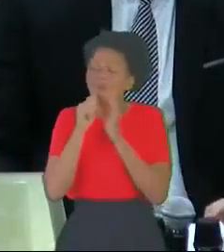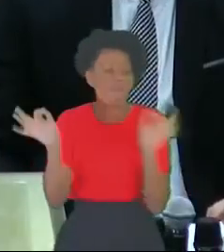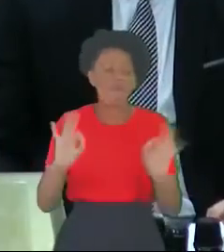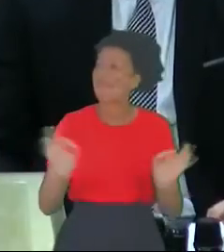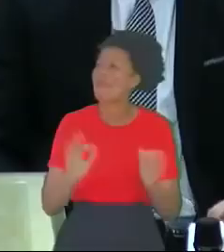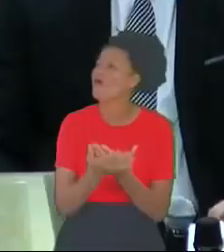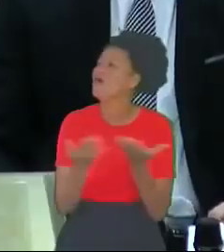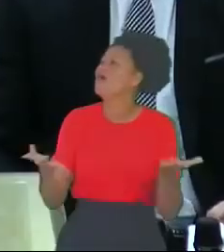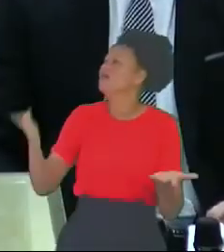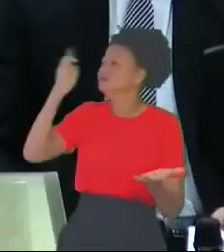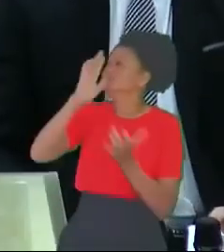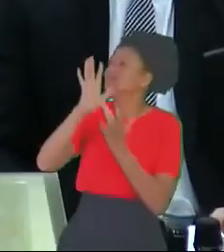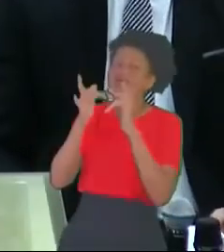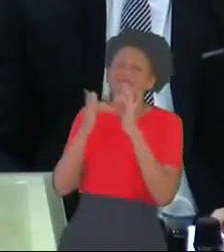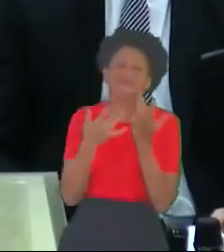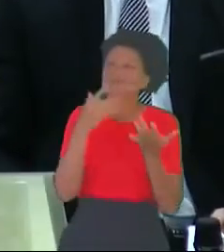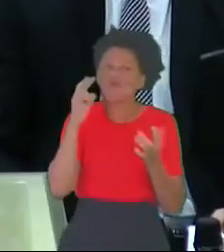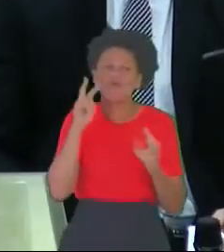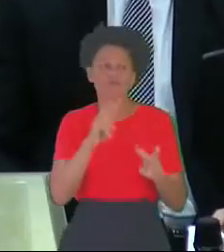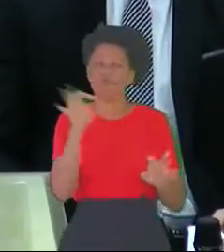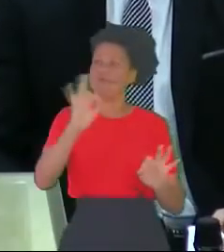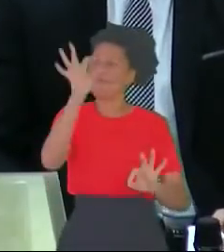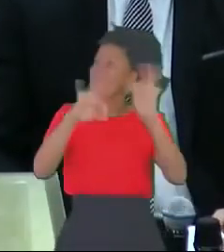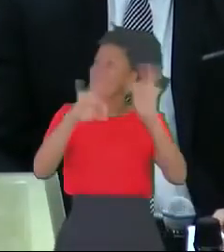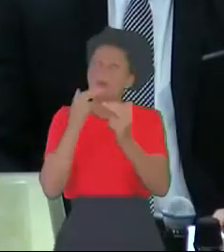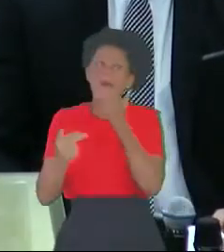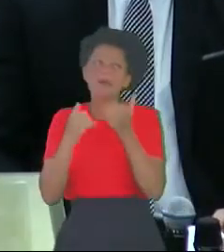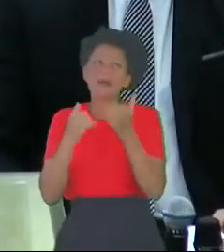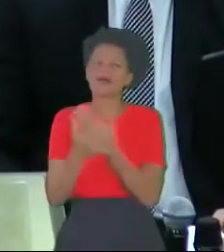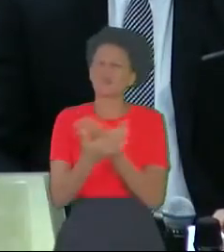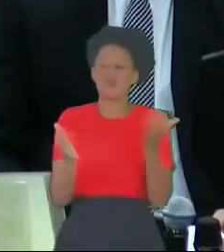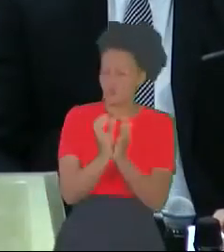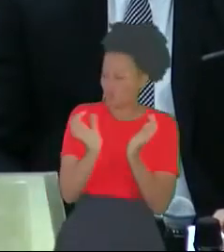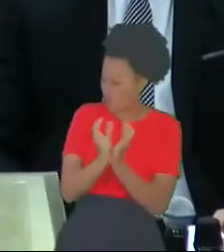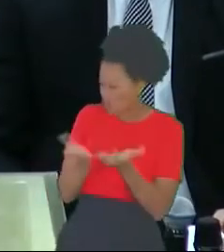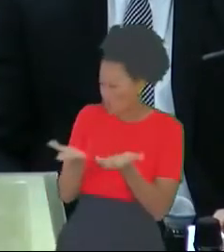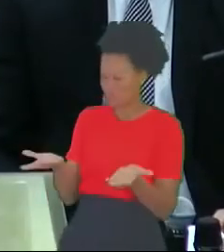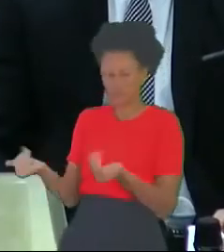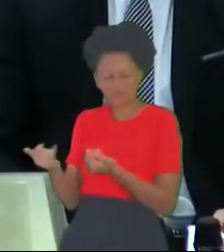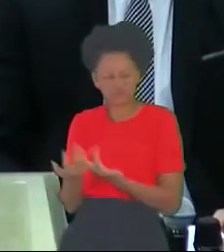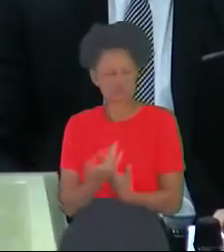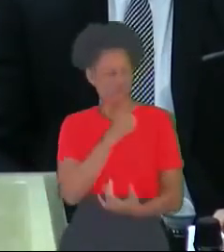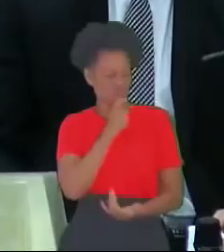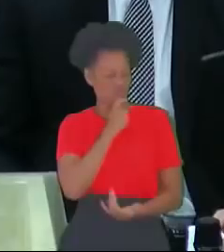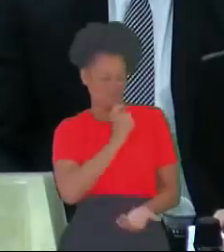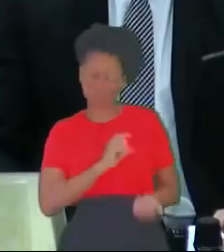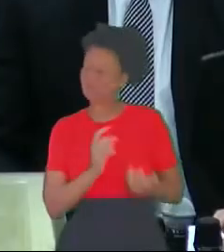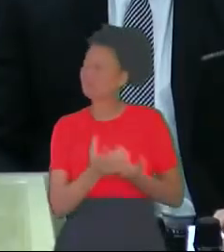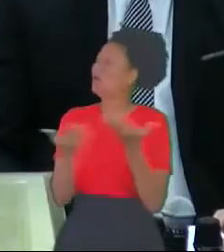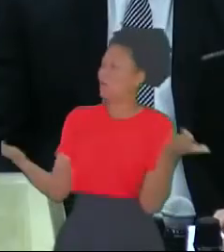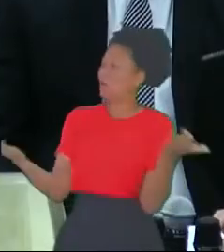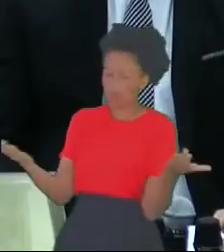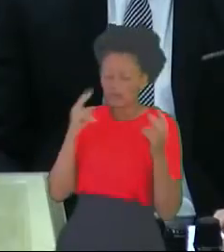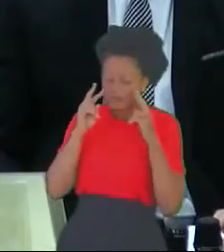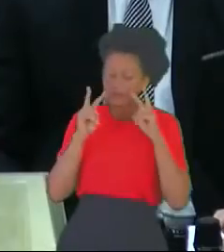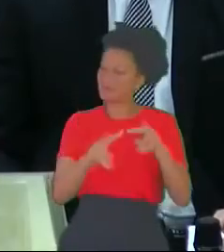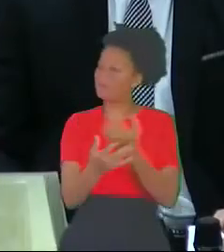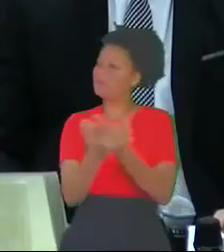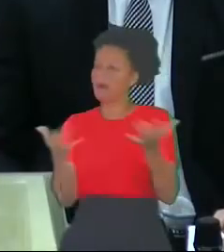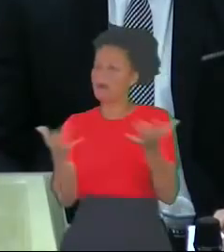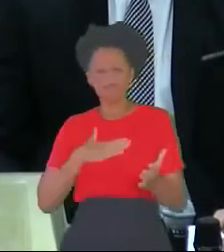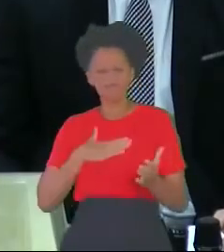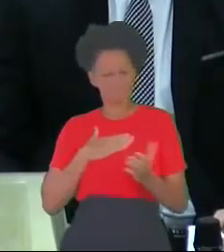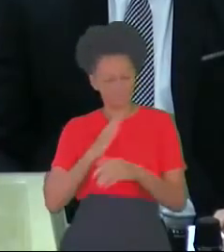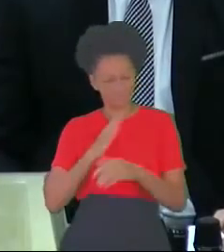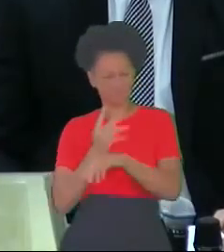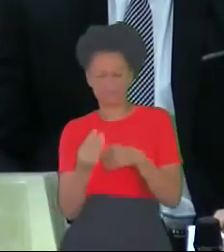ver o Senhor não batizar. Eu não me conformo de ver a minha mocidade nessa situação. Eu não me conformo de ver a minha igreja